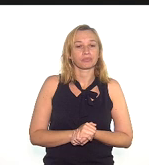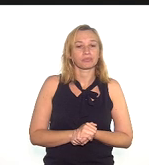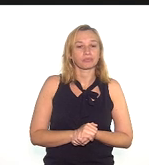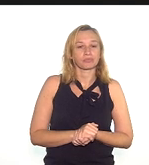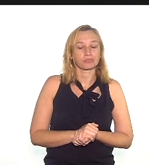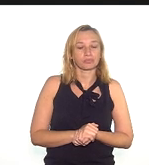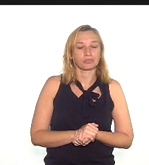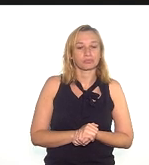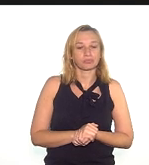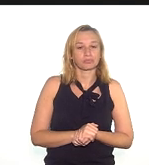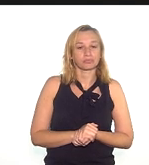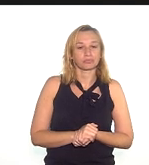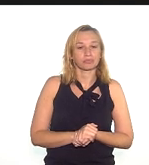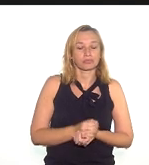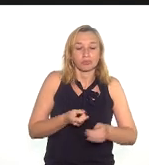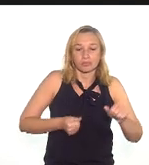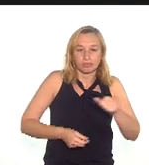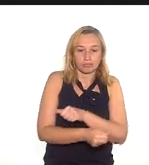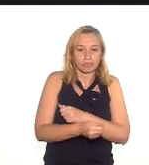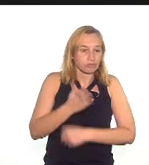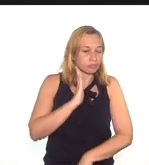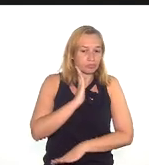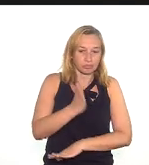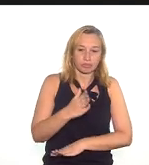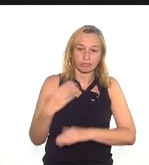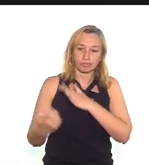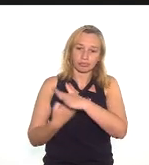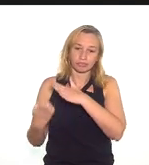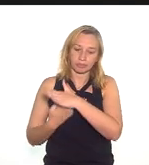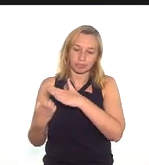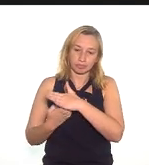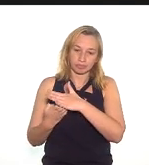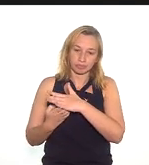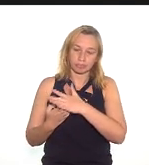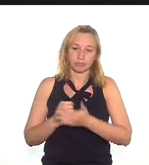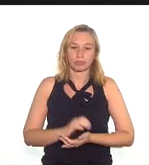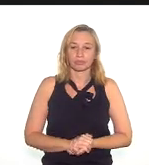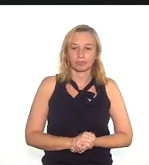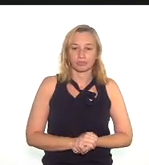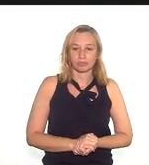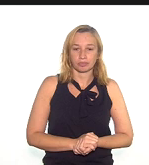porque ele traz um investimento direto da empresa sem passar pelos